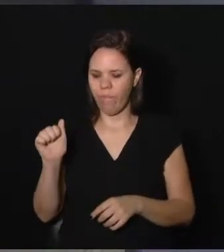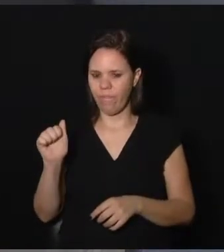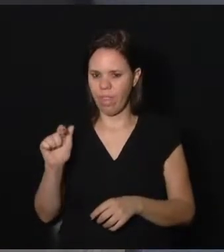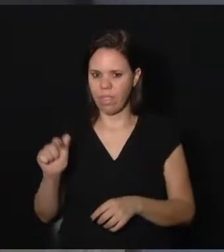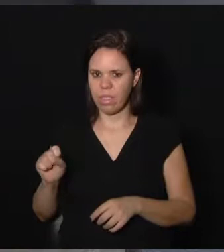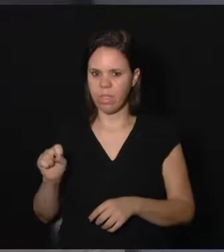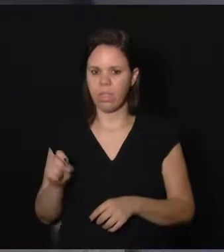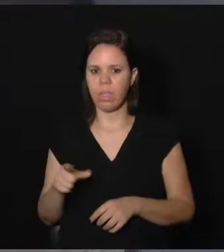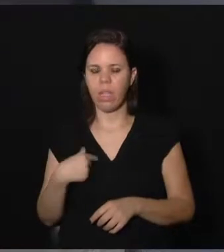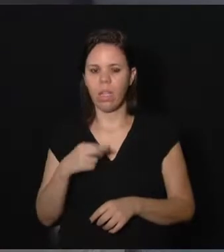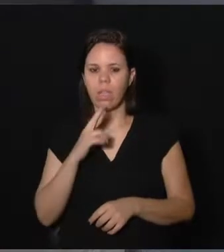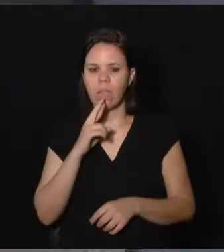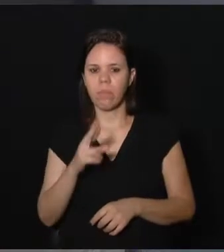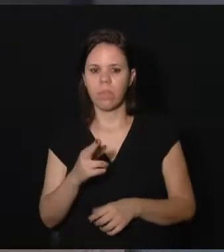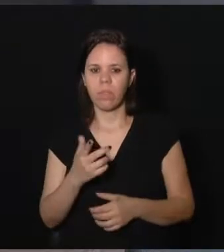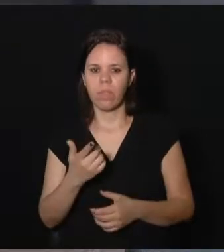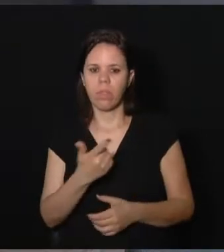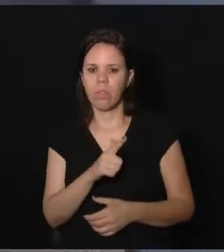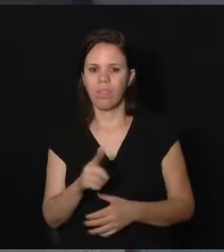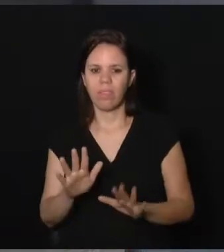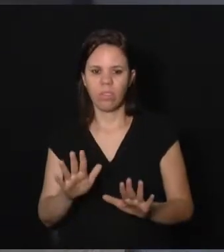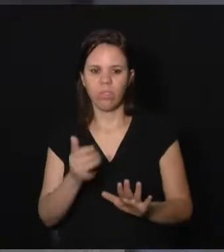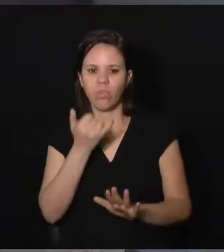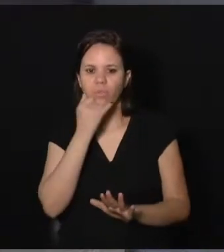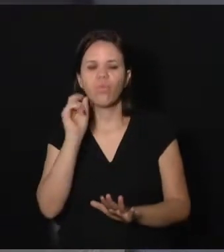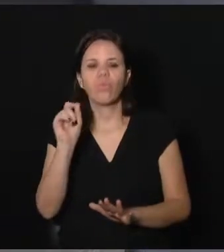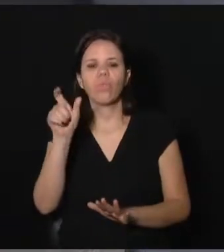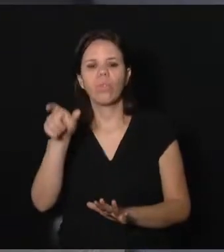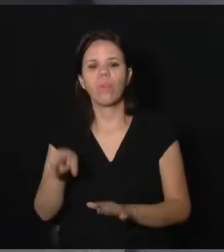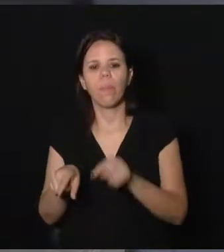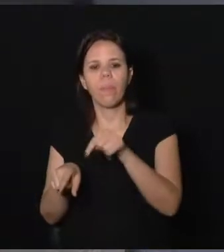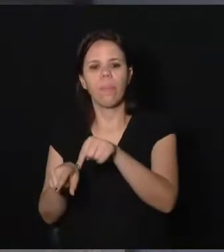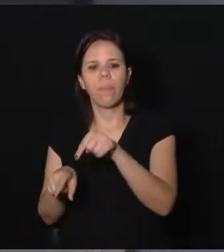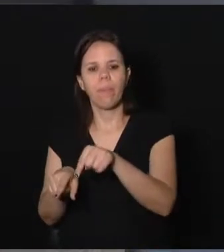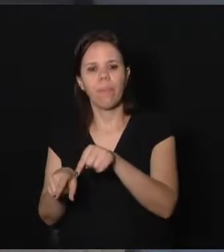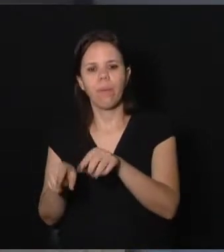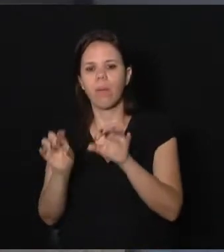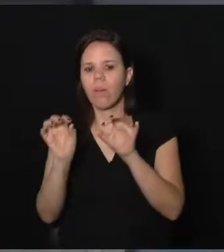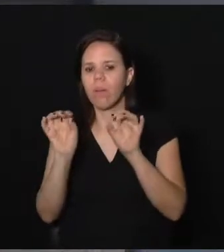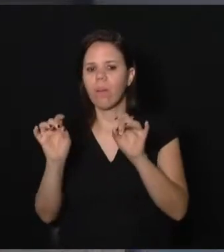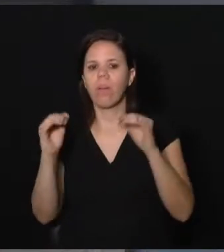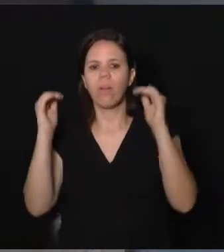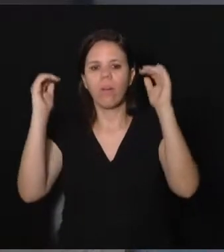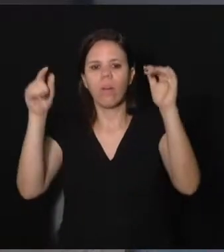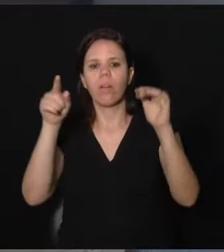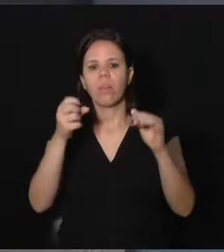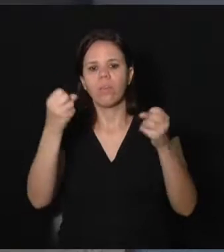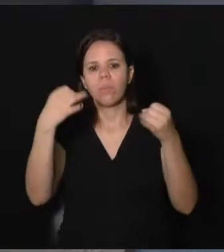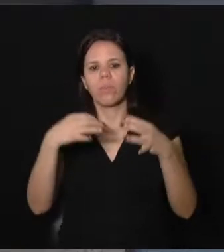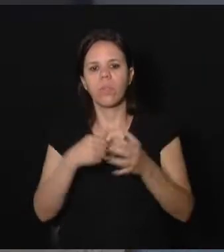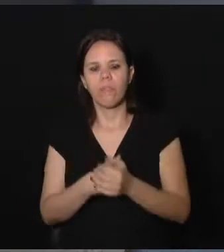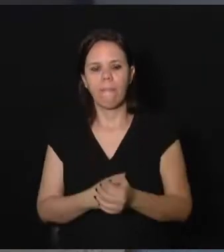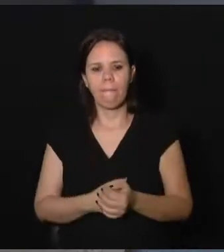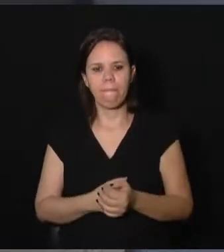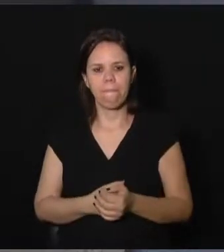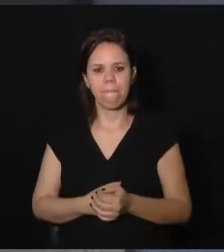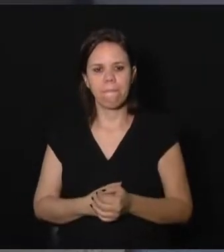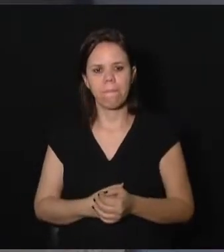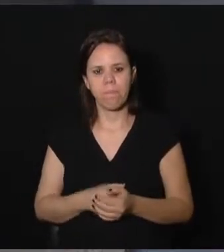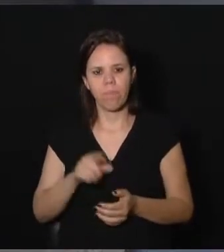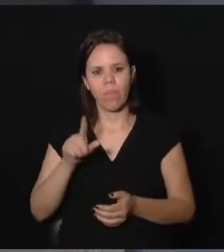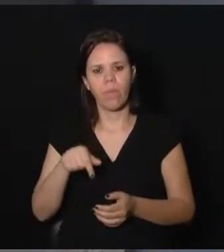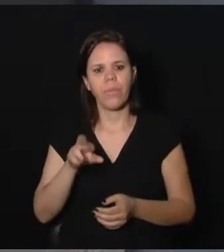aqui mal educadamente. Quem é essa pessoa fantástica que você citou aí? É da Receita